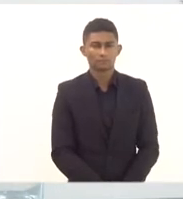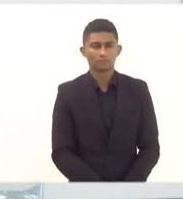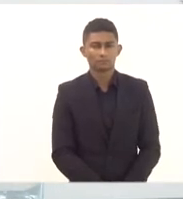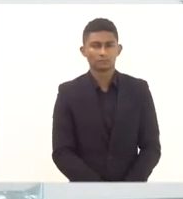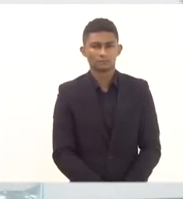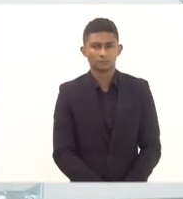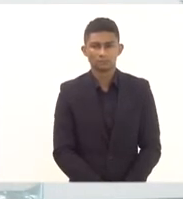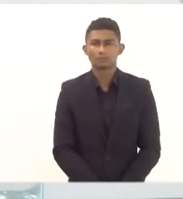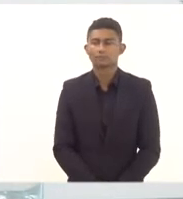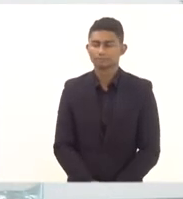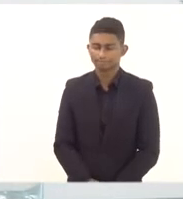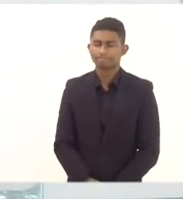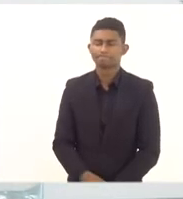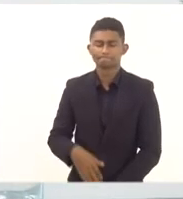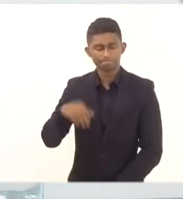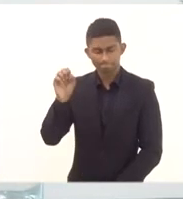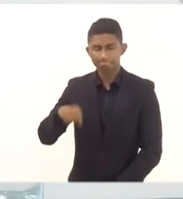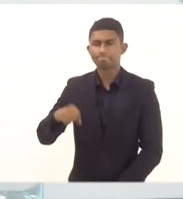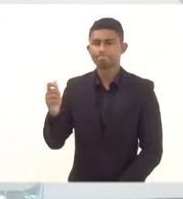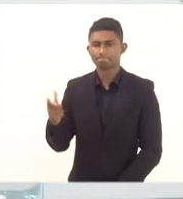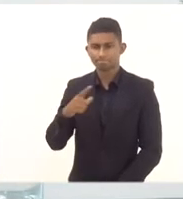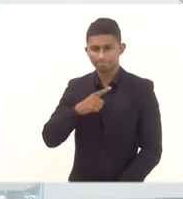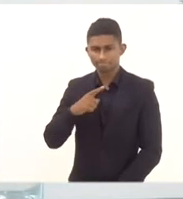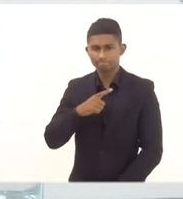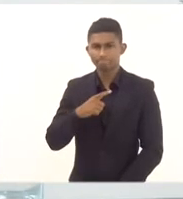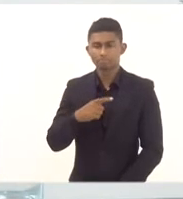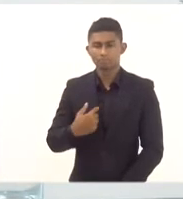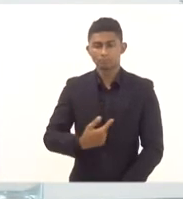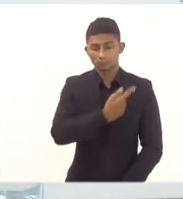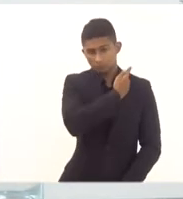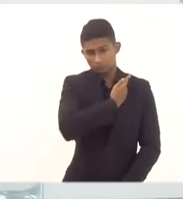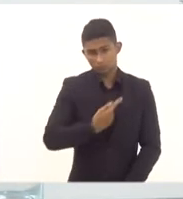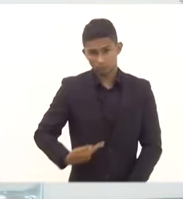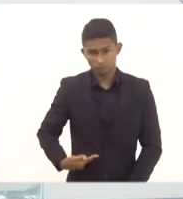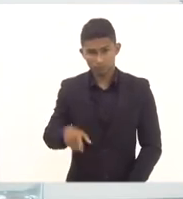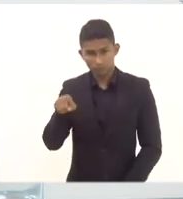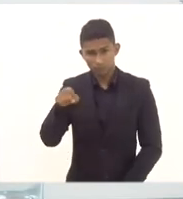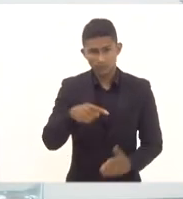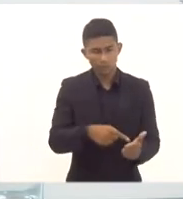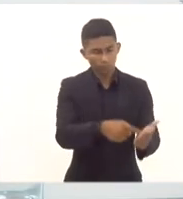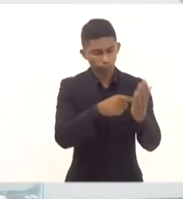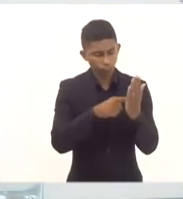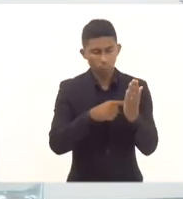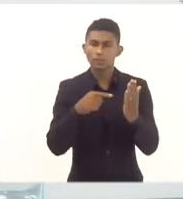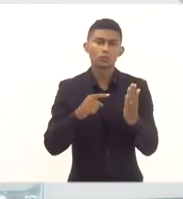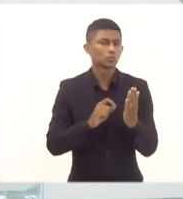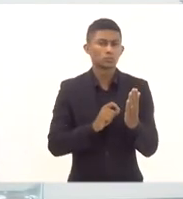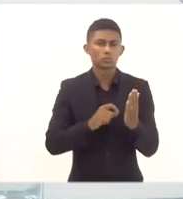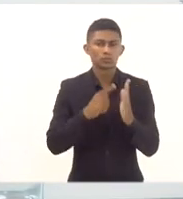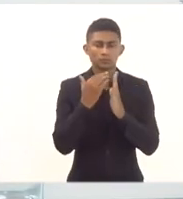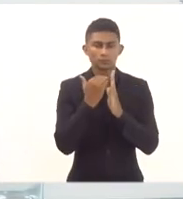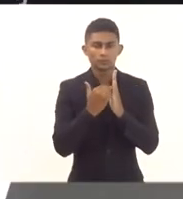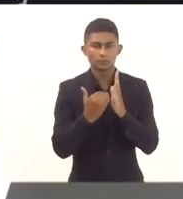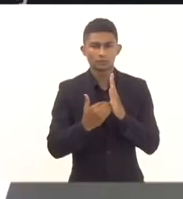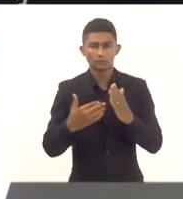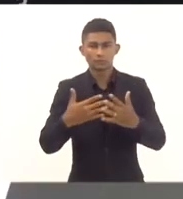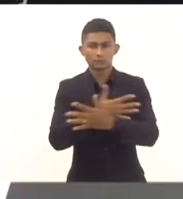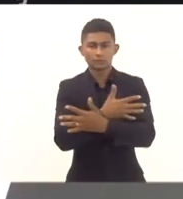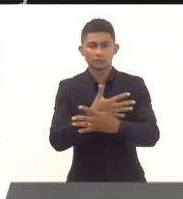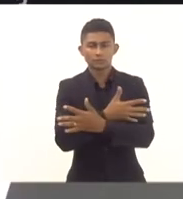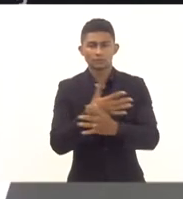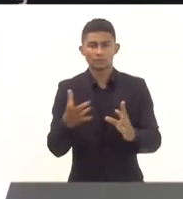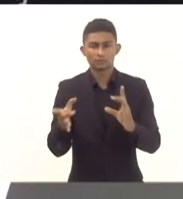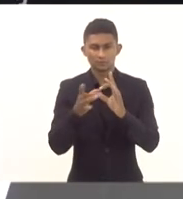o tempo assistindo parada é o governador quando nos apresentou cidade integrada e